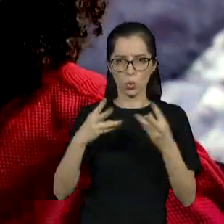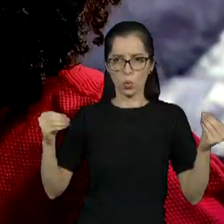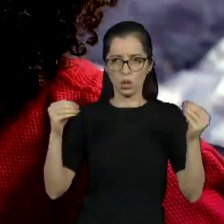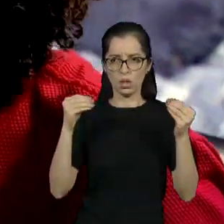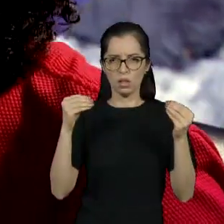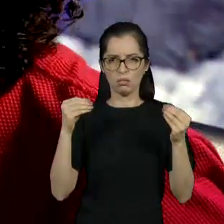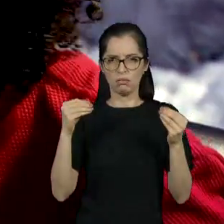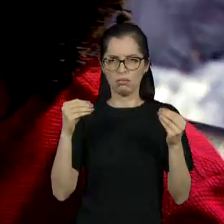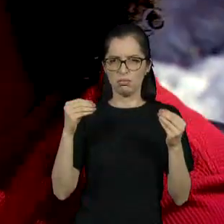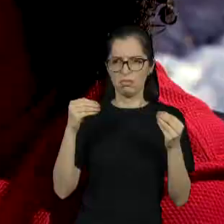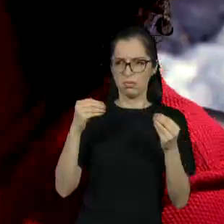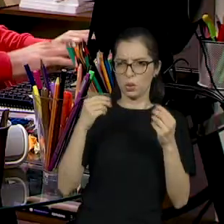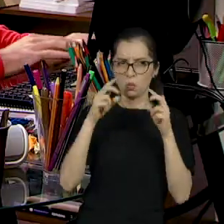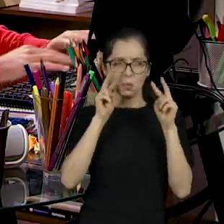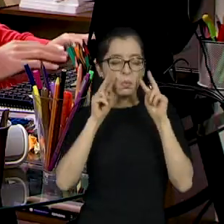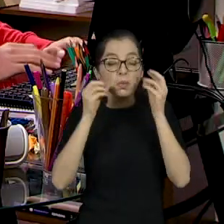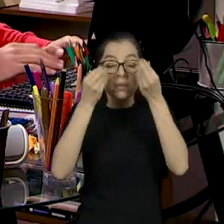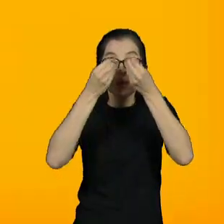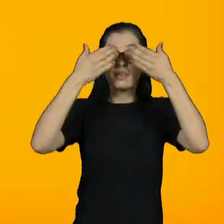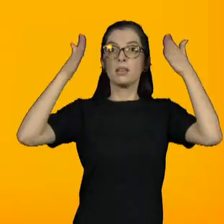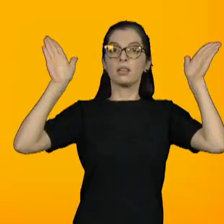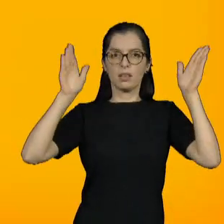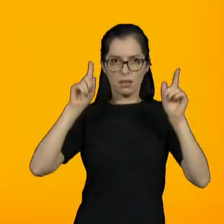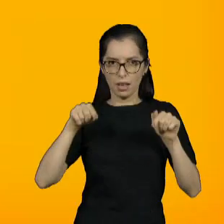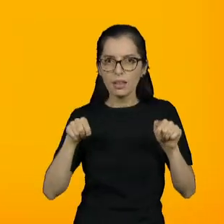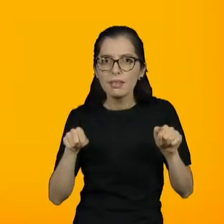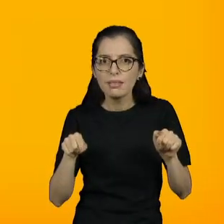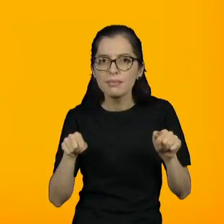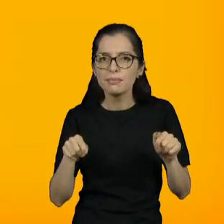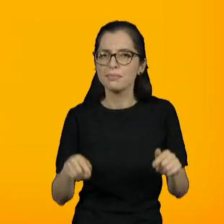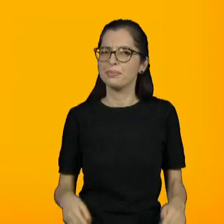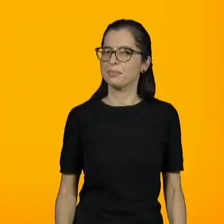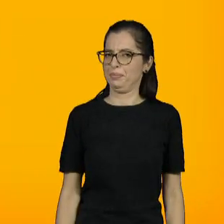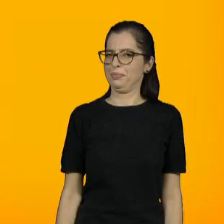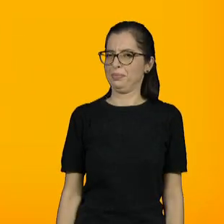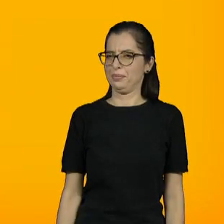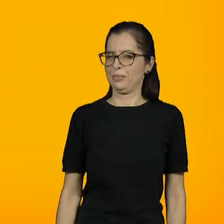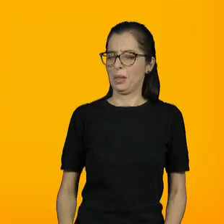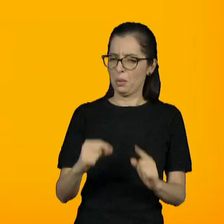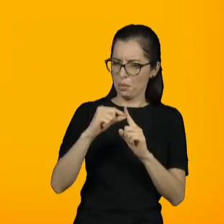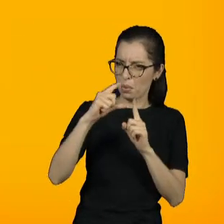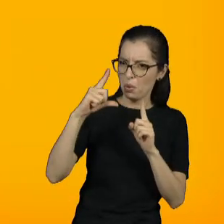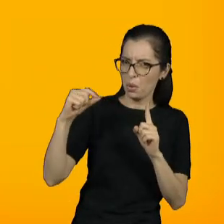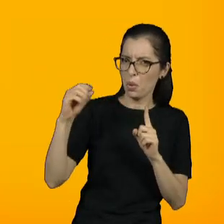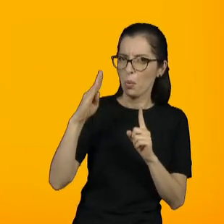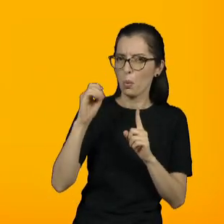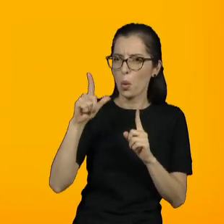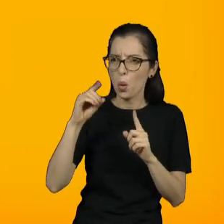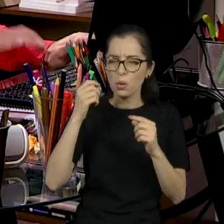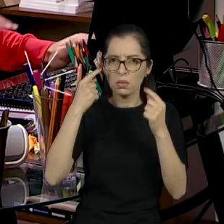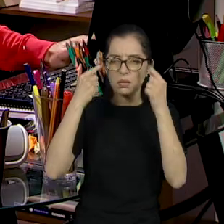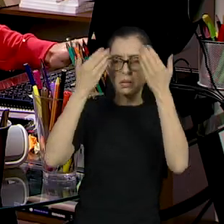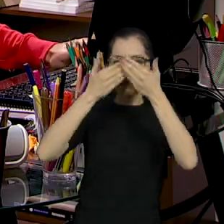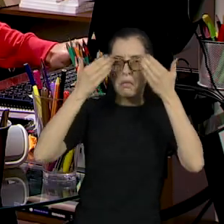Vamos pesquisar, né? Chá de boldo, problema, vista. Boato.